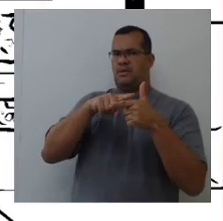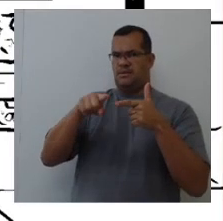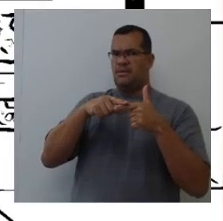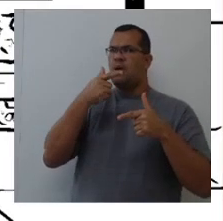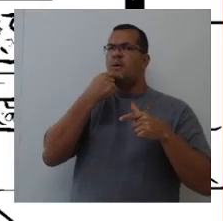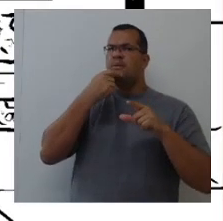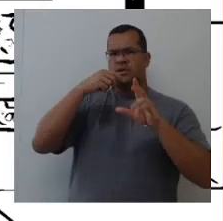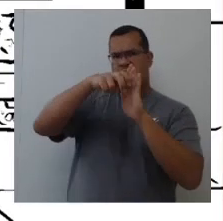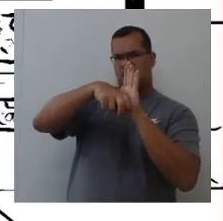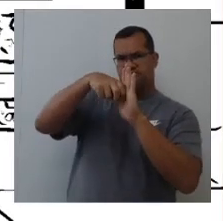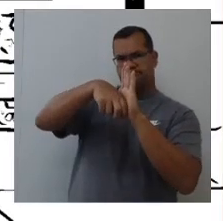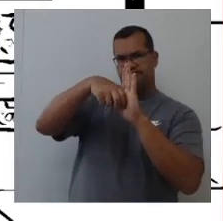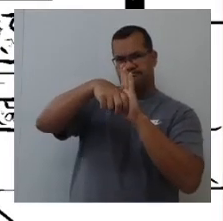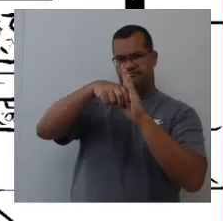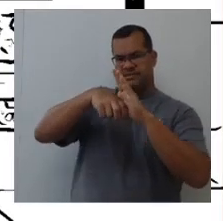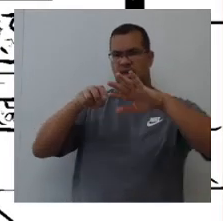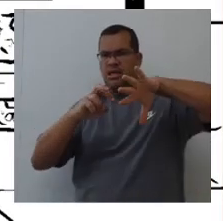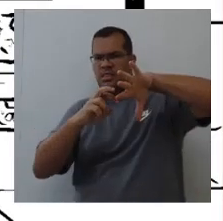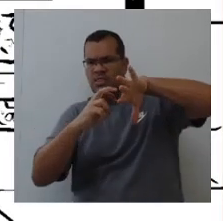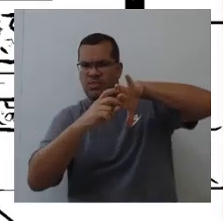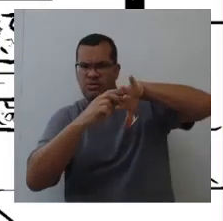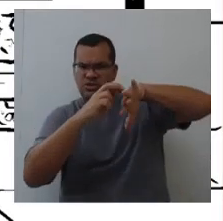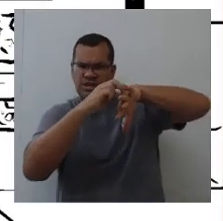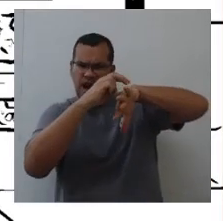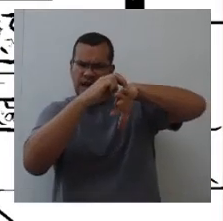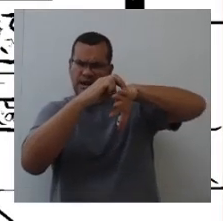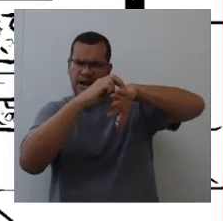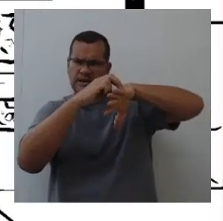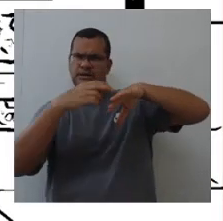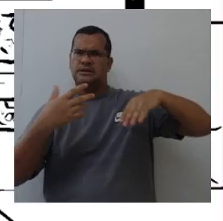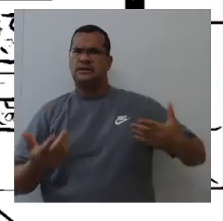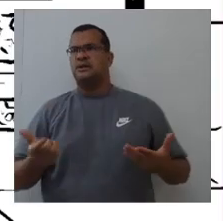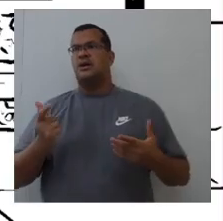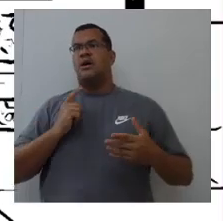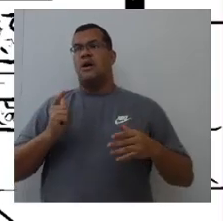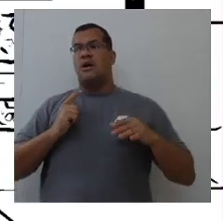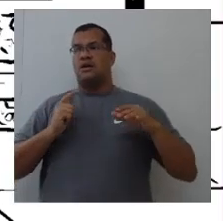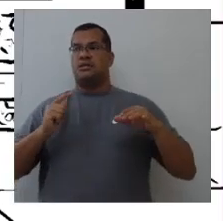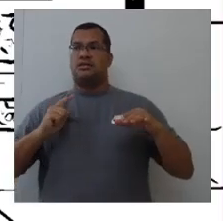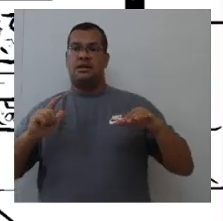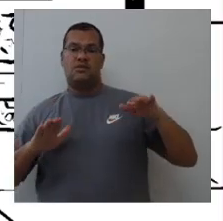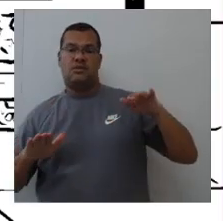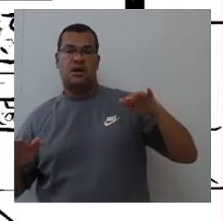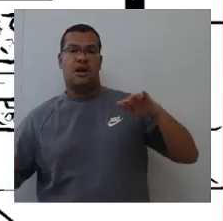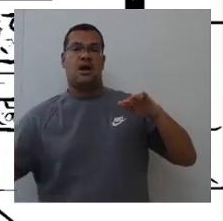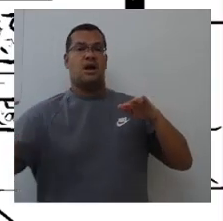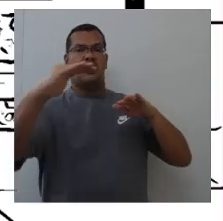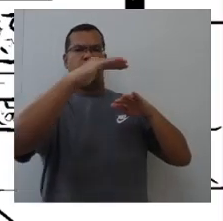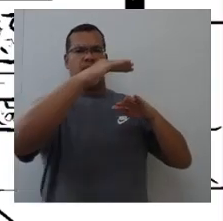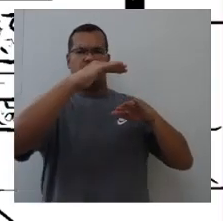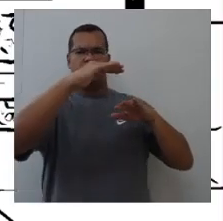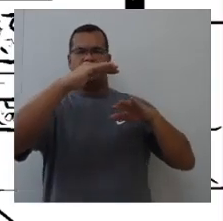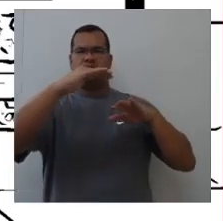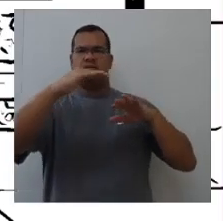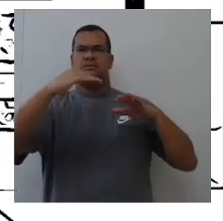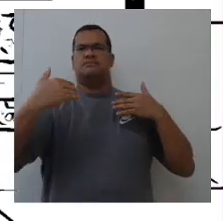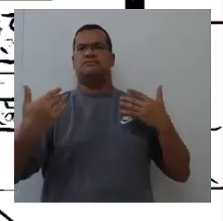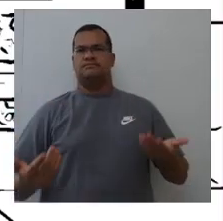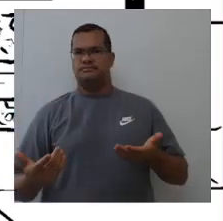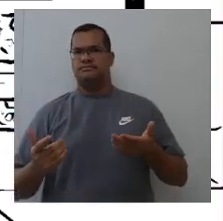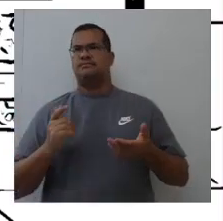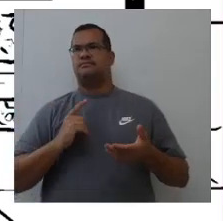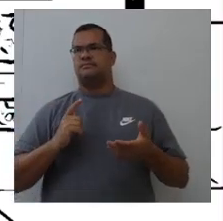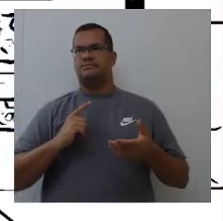uma escada para ter que subir. Mas aí alguém diz, olha, tem uma rampa de acesso lateral. Só que essa rampa de acesso lateral, ela está